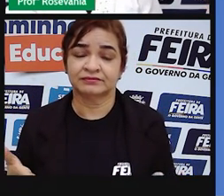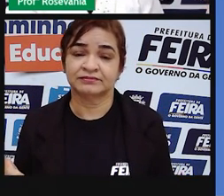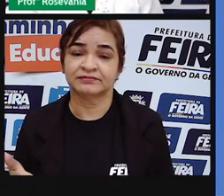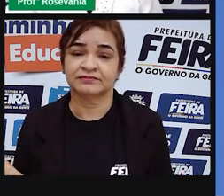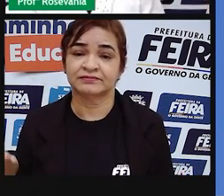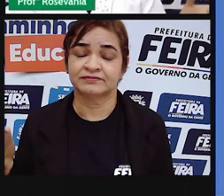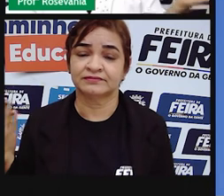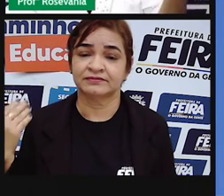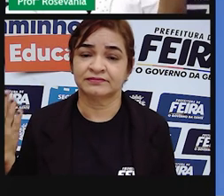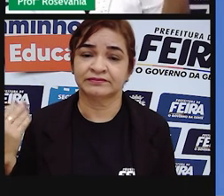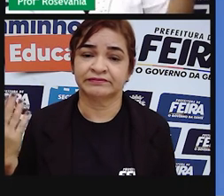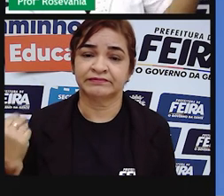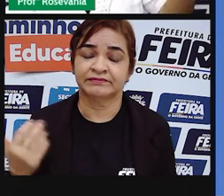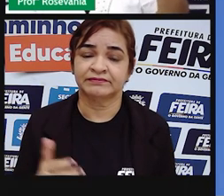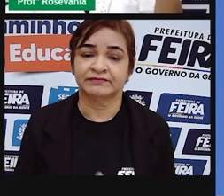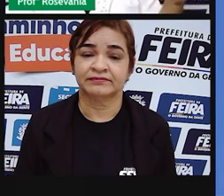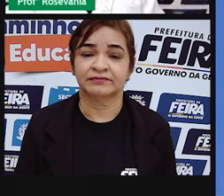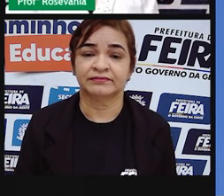mapa anterior,